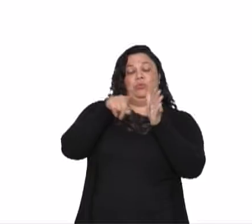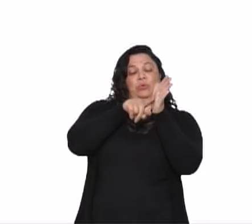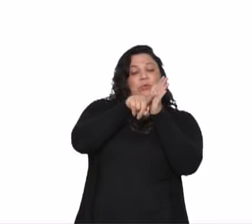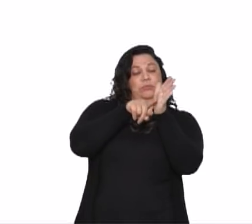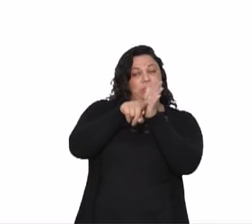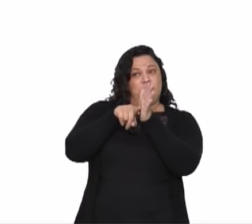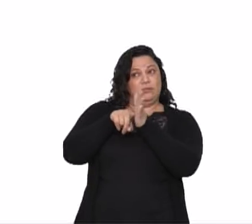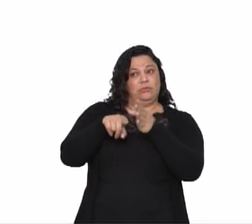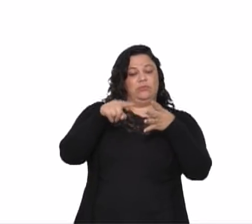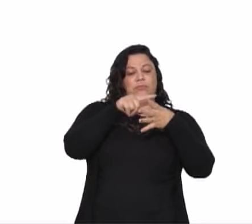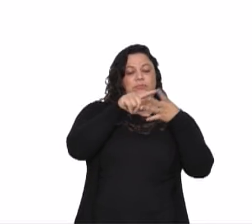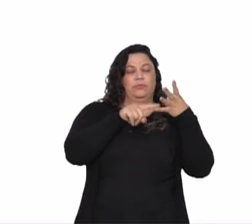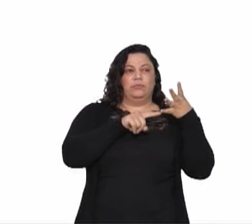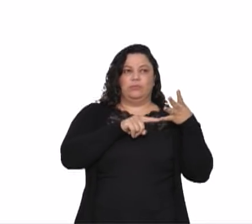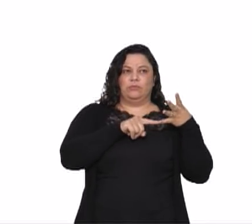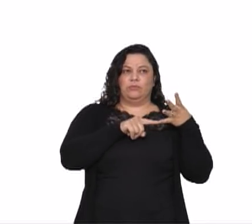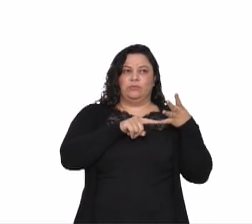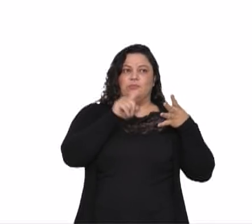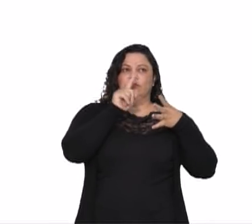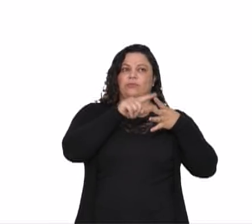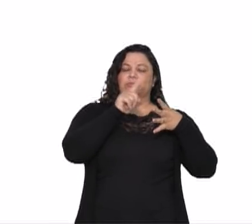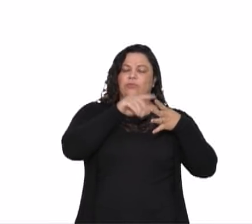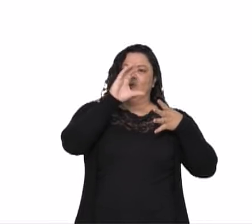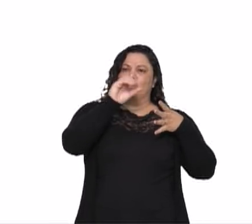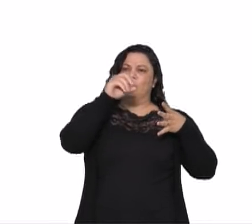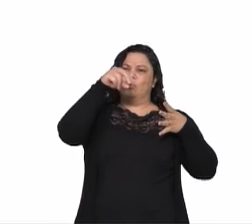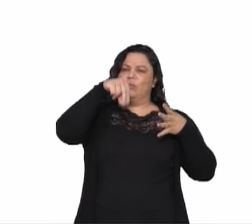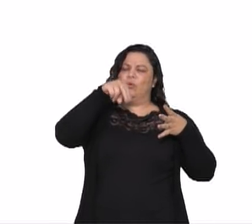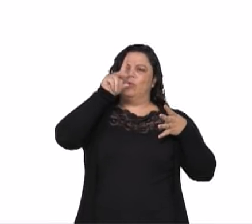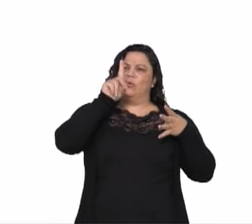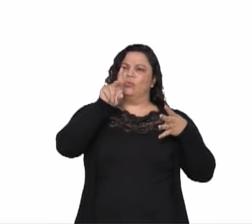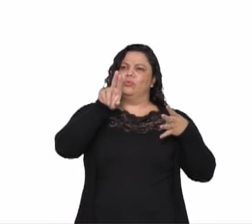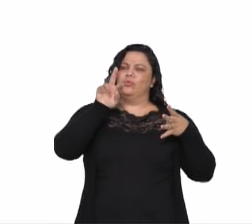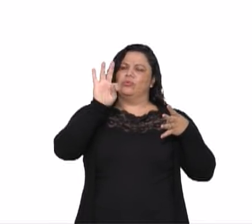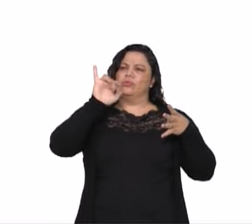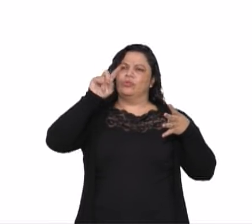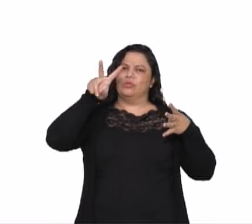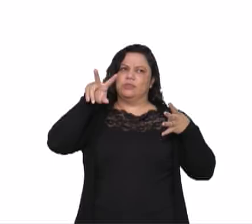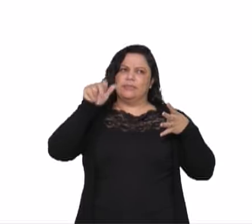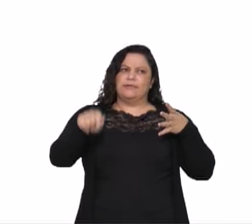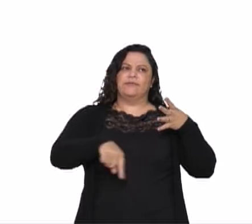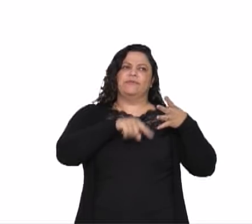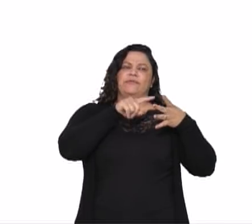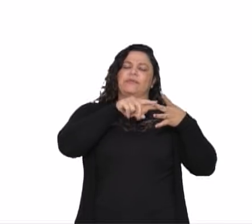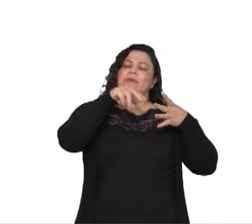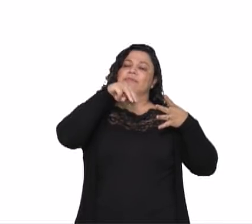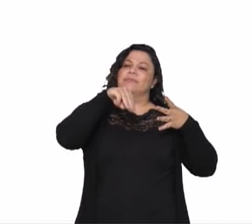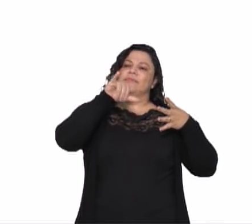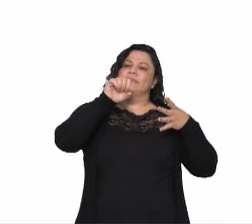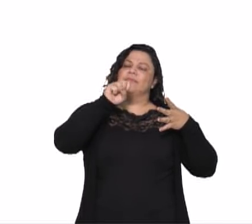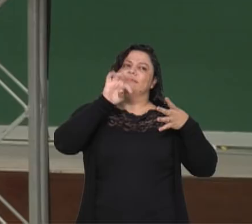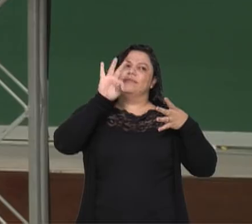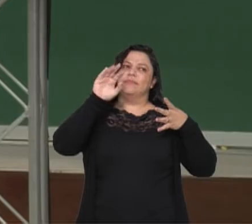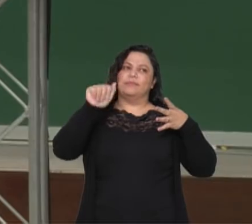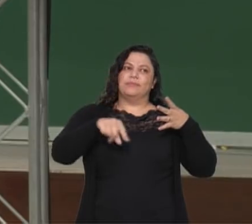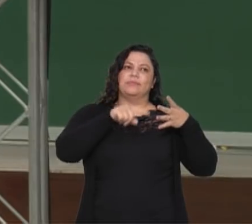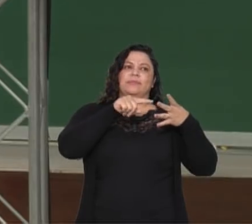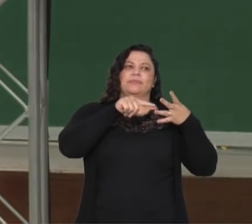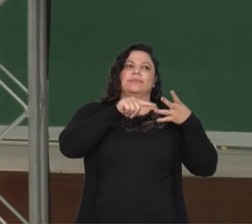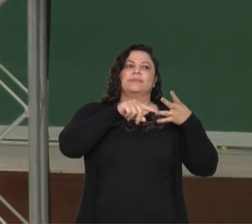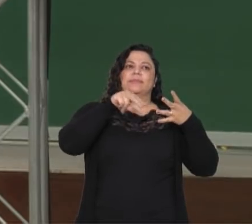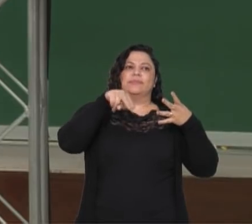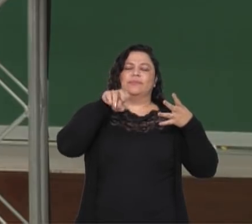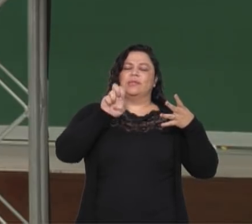A condutiva, a mista, a neurosensorial ou a central, também chamada de neural. Eu vou voltar lá no